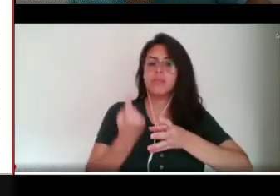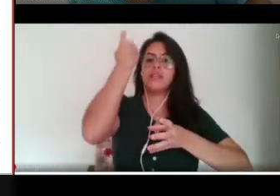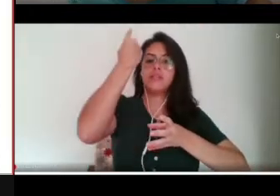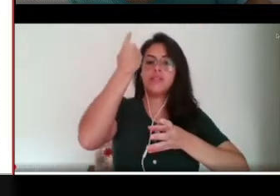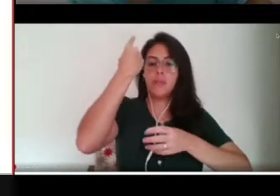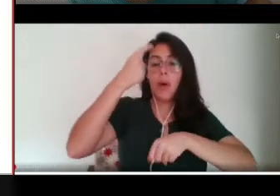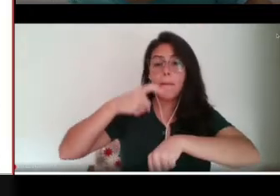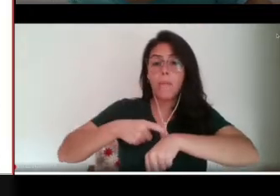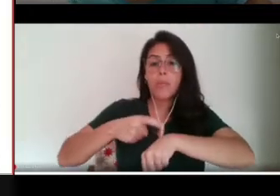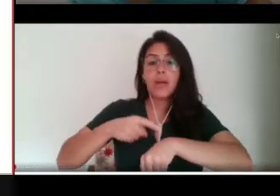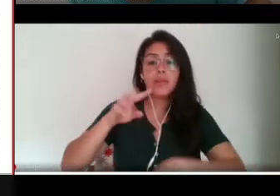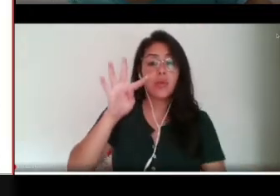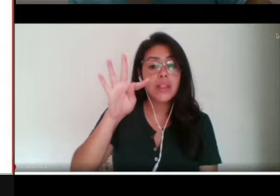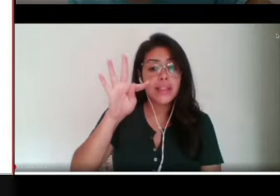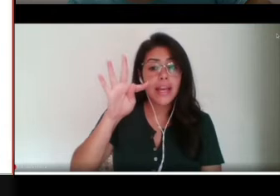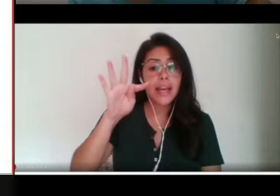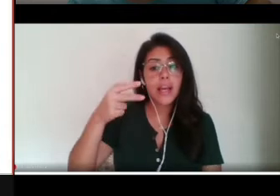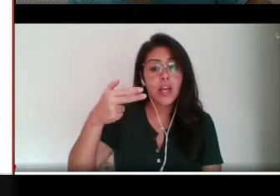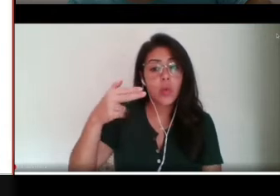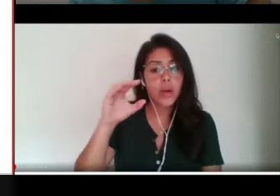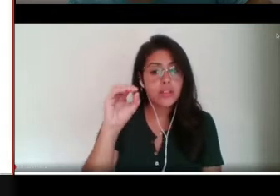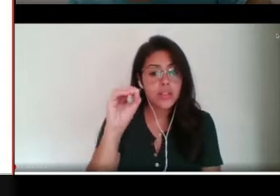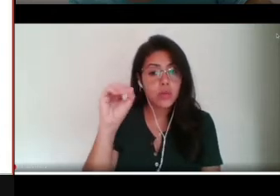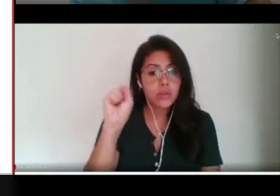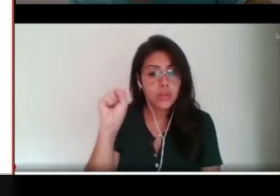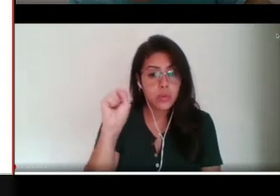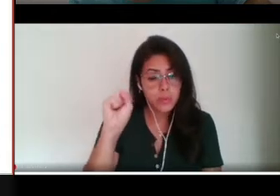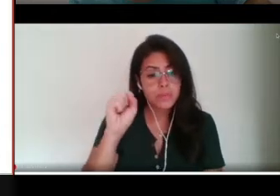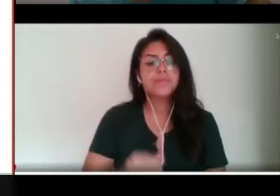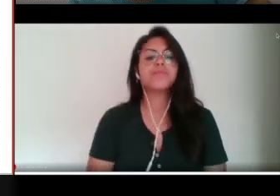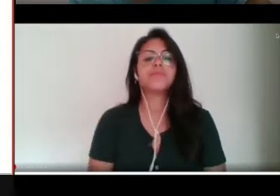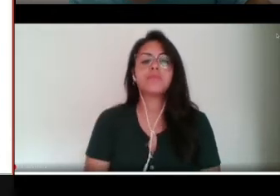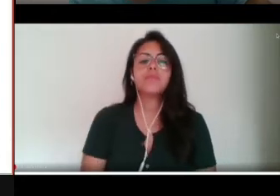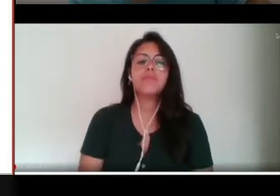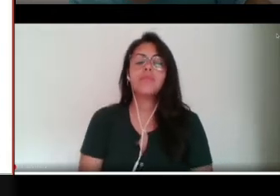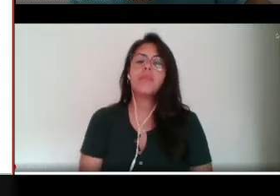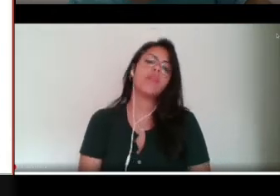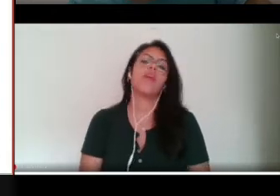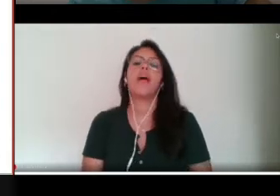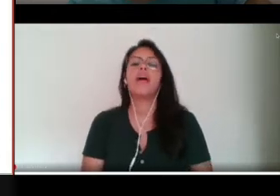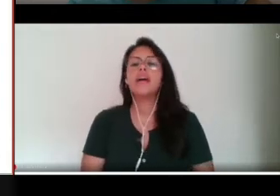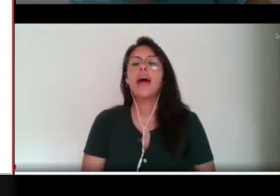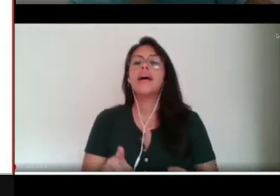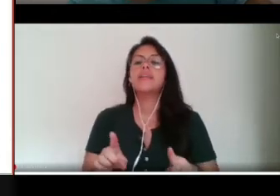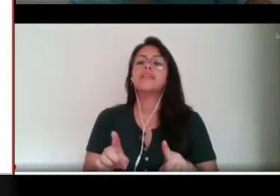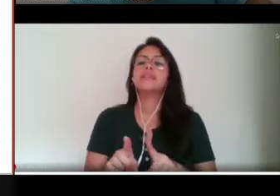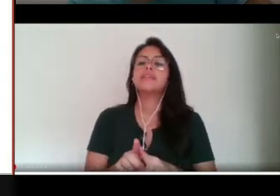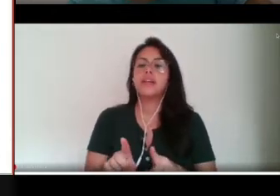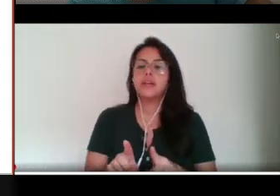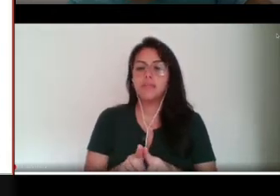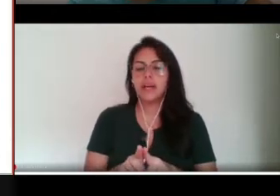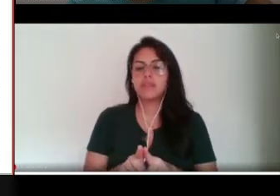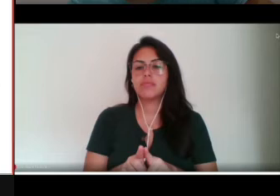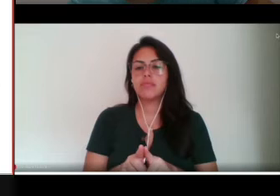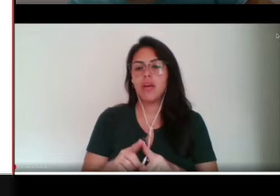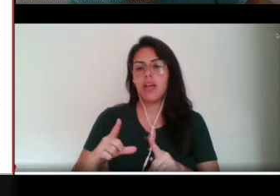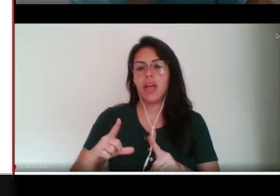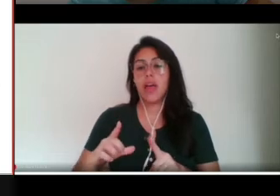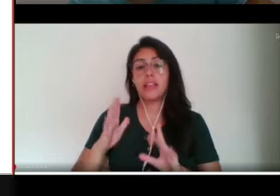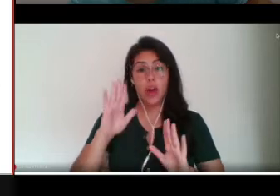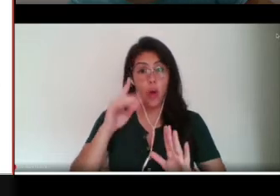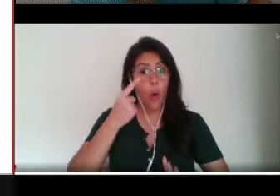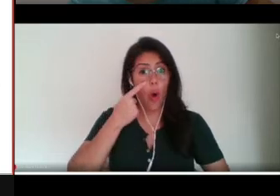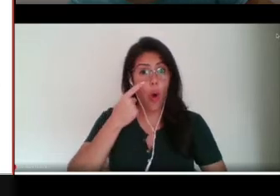a partir de um ponto no telhado que está a 80 metros acima do solo. Então, quer dizer que a posição inicial